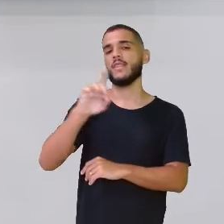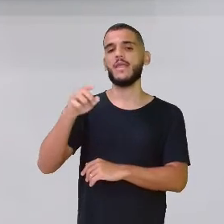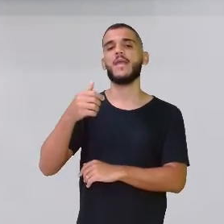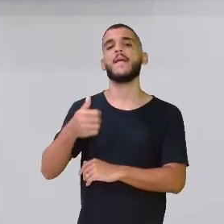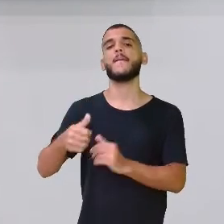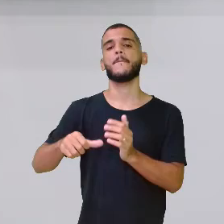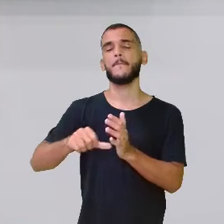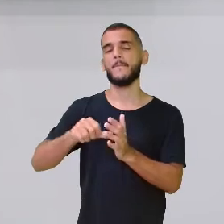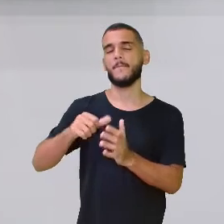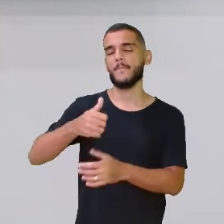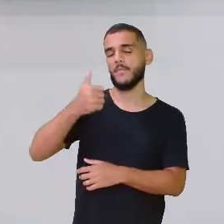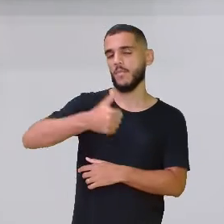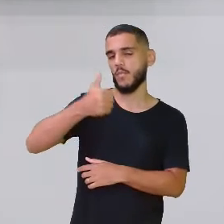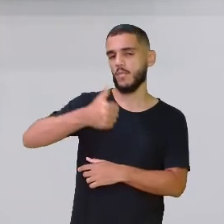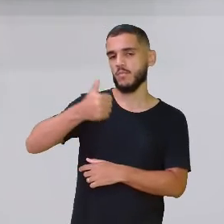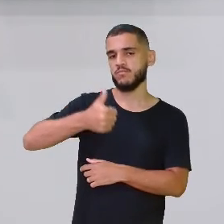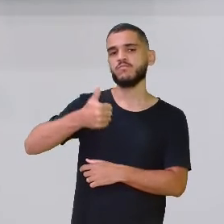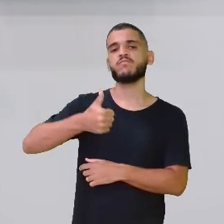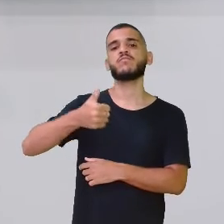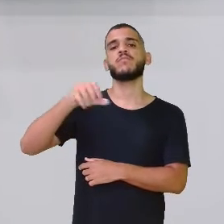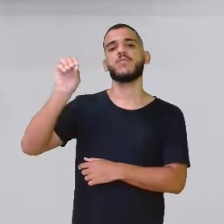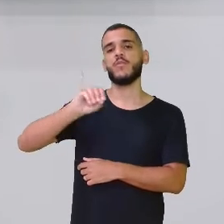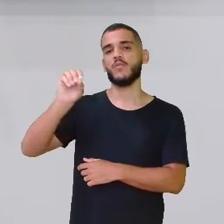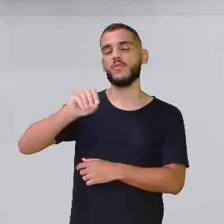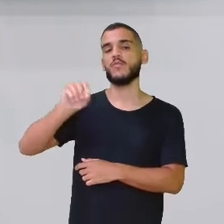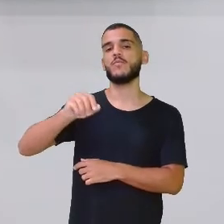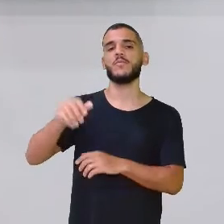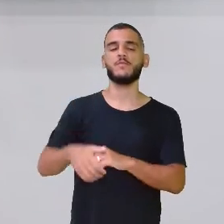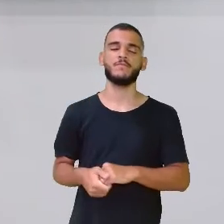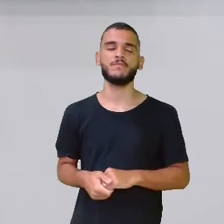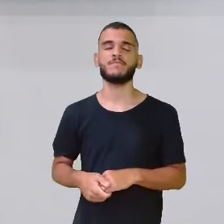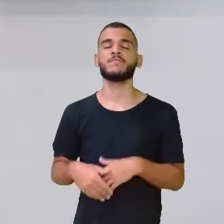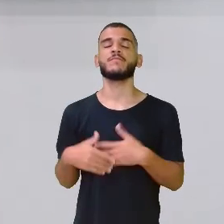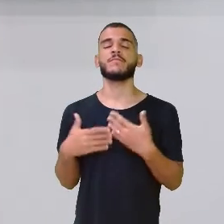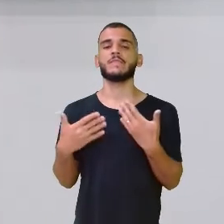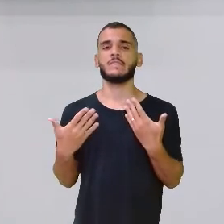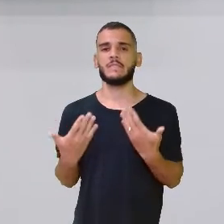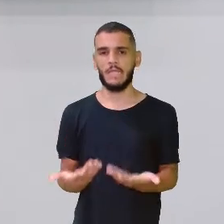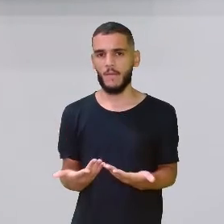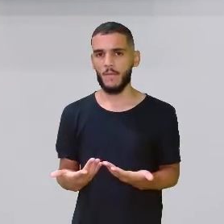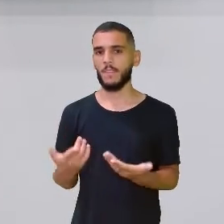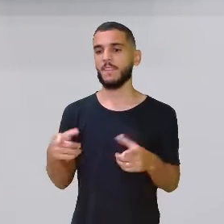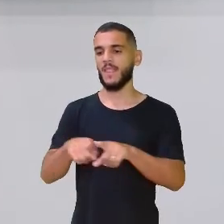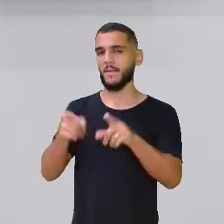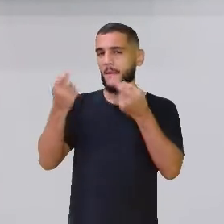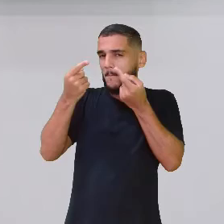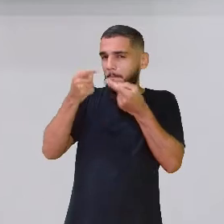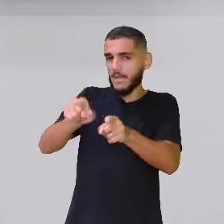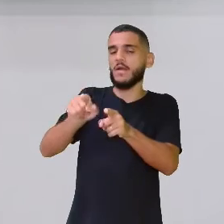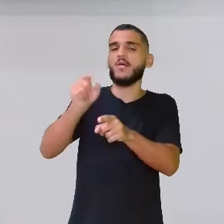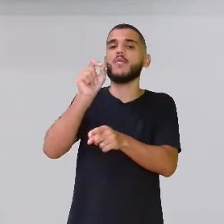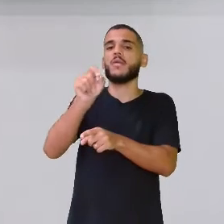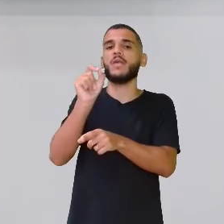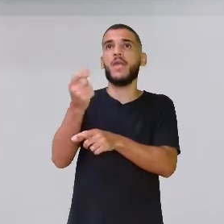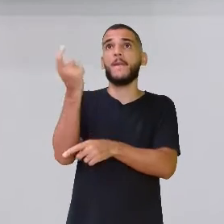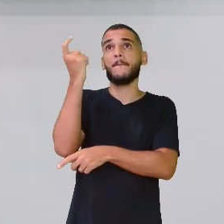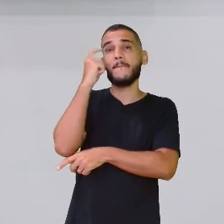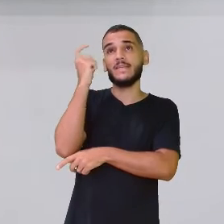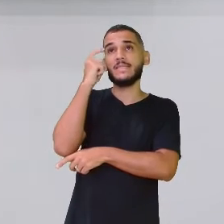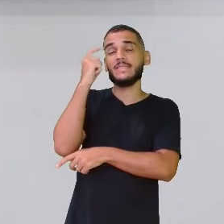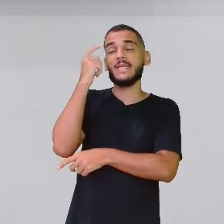de outubro, até pela provocação de pensar questões voltadas para